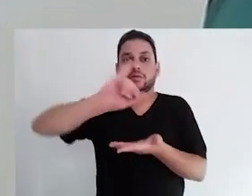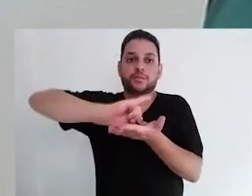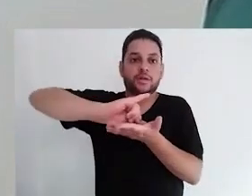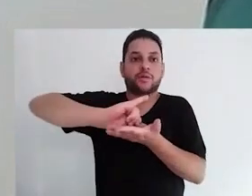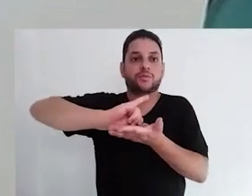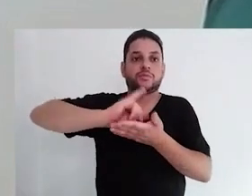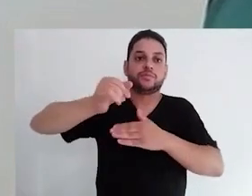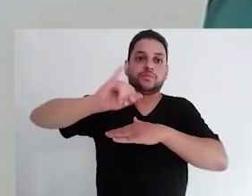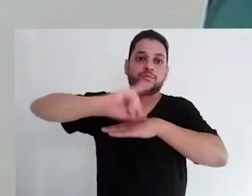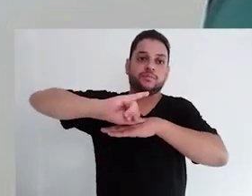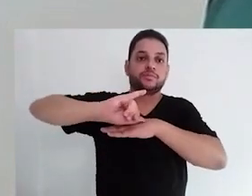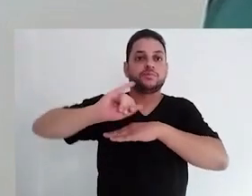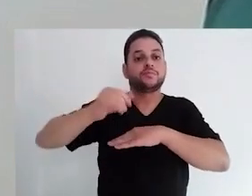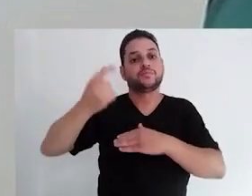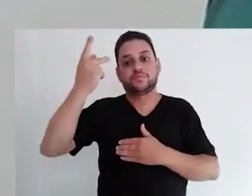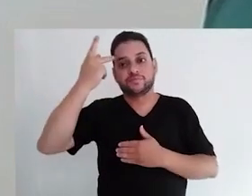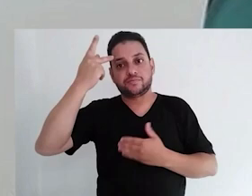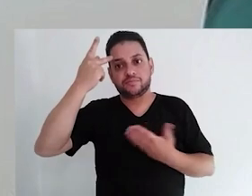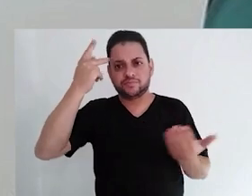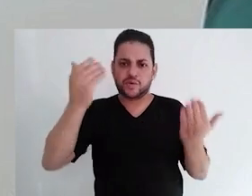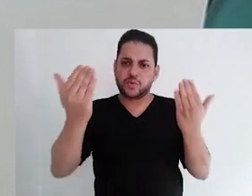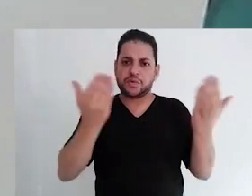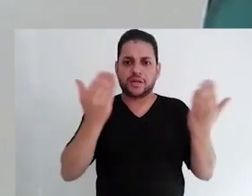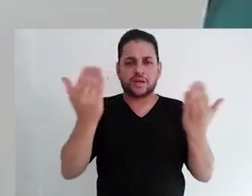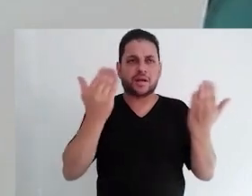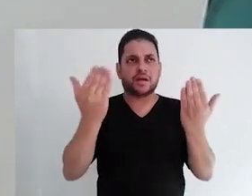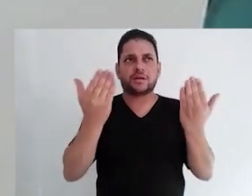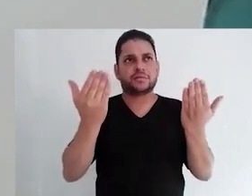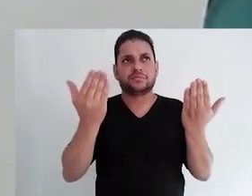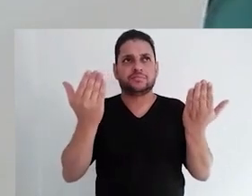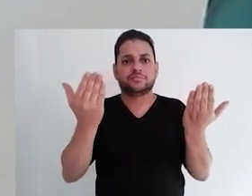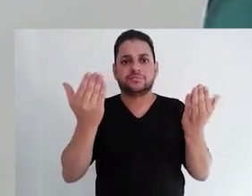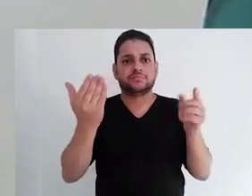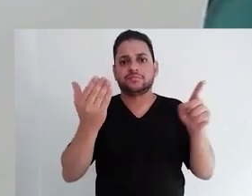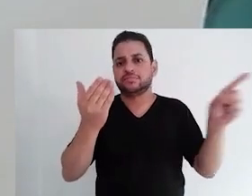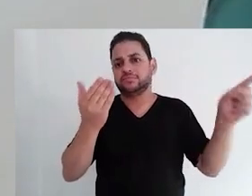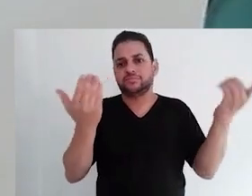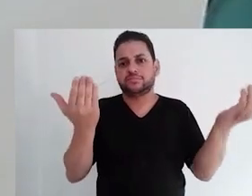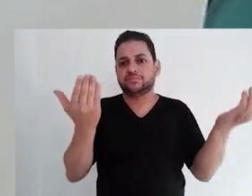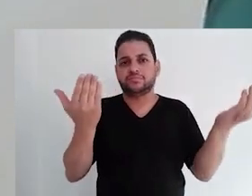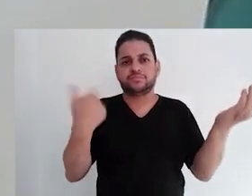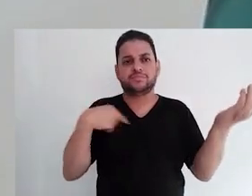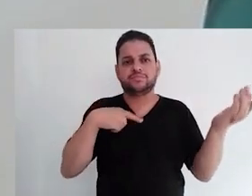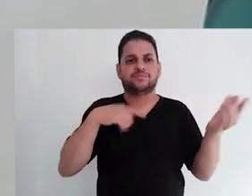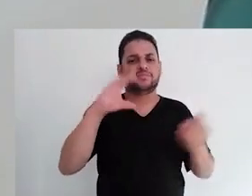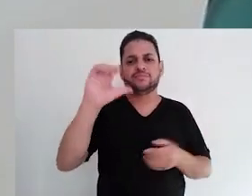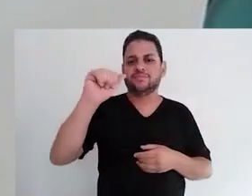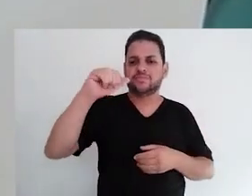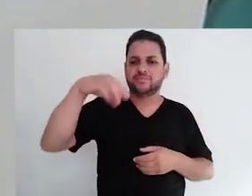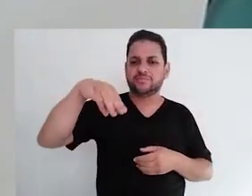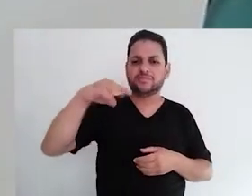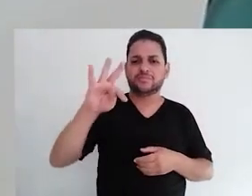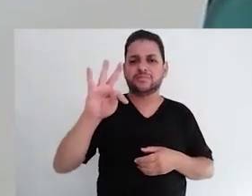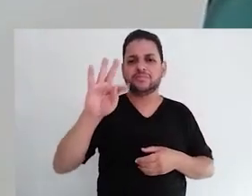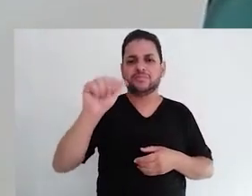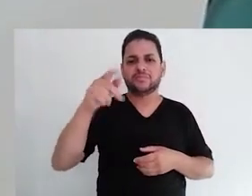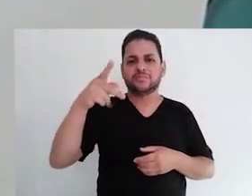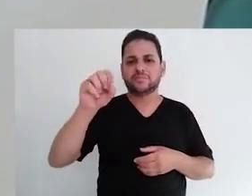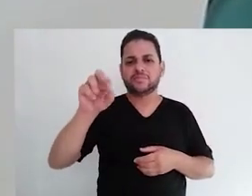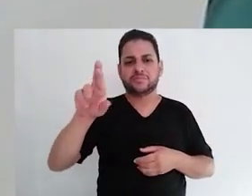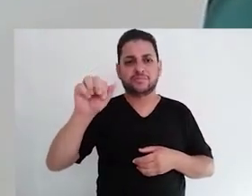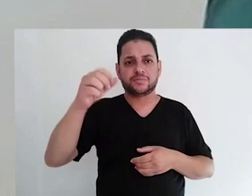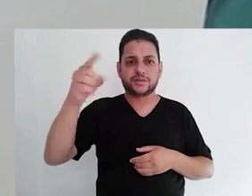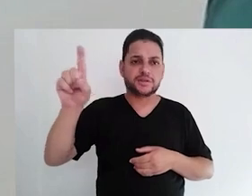a gente não pode querer comparar com o que a gente tem em Ponta Porã, em Naviraí, ou o que a gente tem, mesmo Pedro